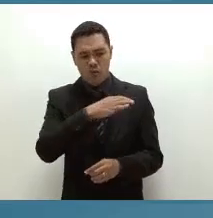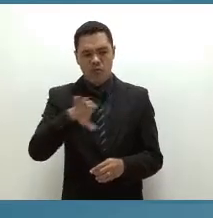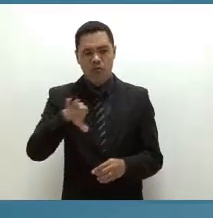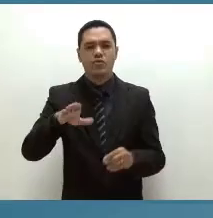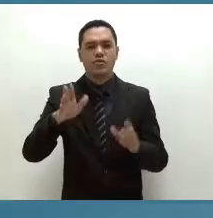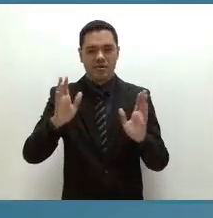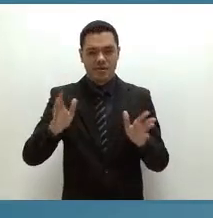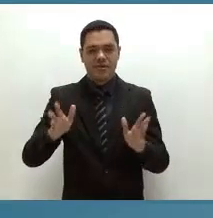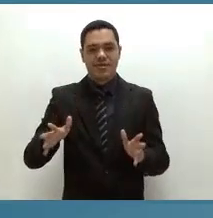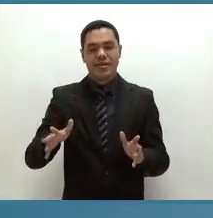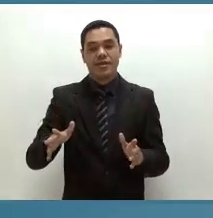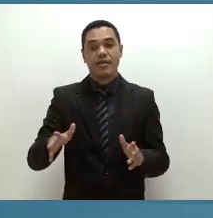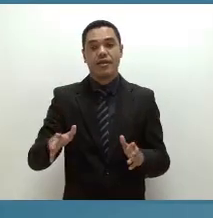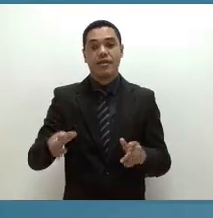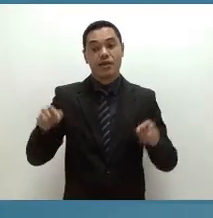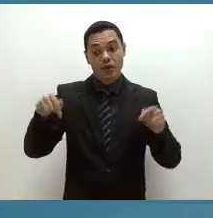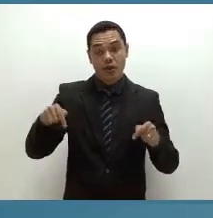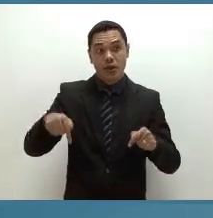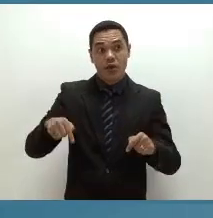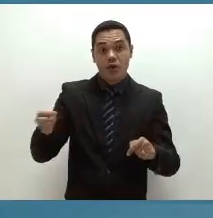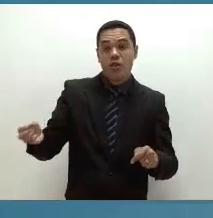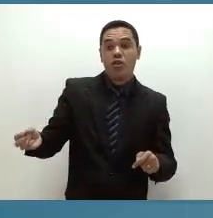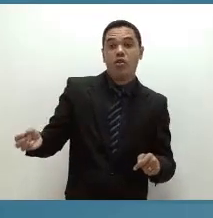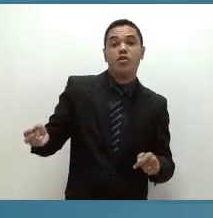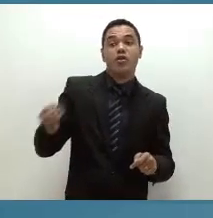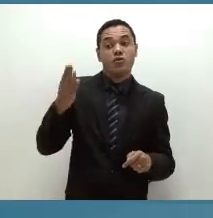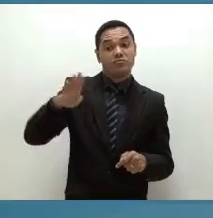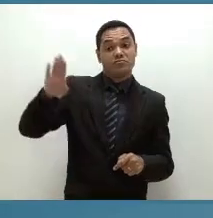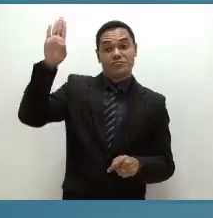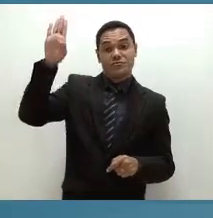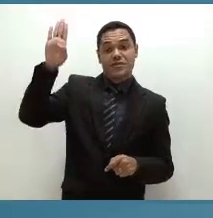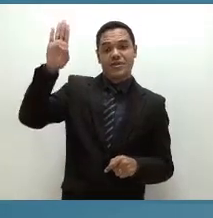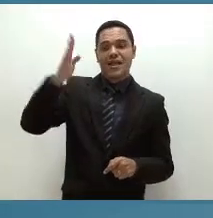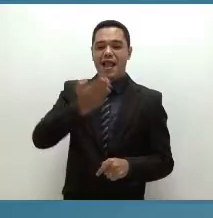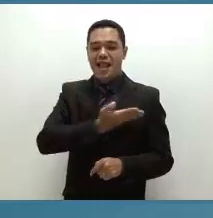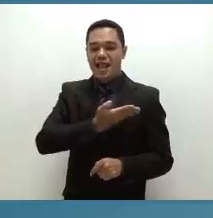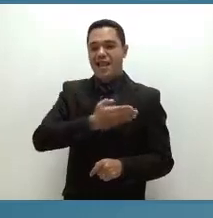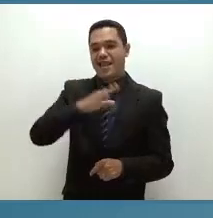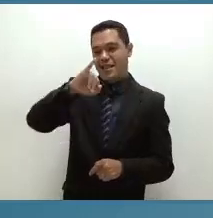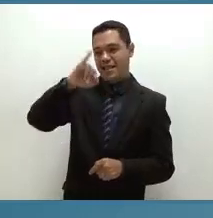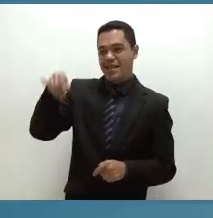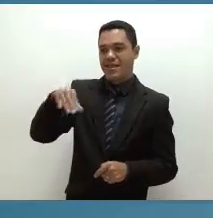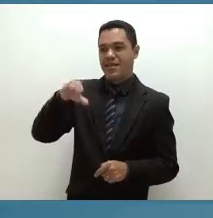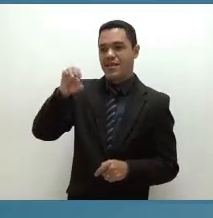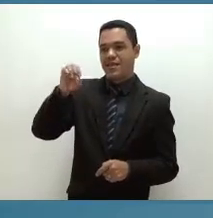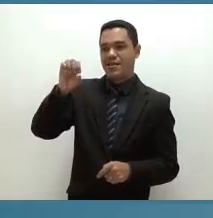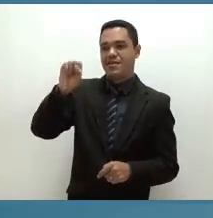do novo candidato que tem um perfil de corregedor. Meu amigo José Roberto.